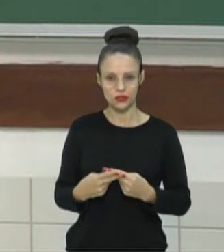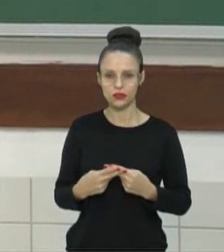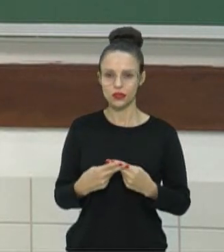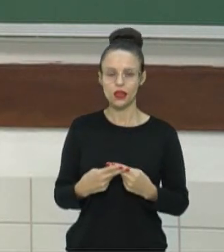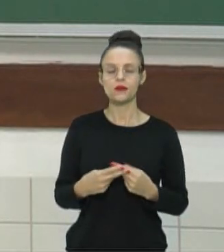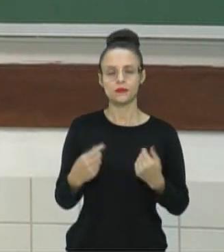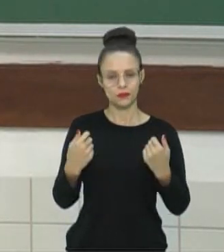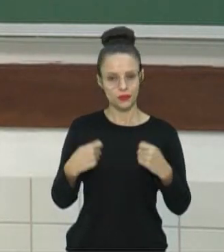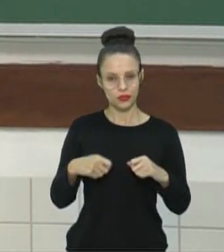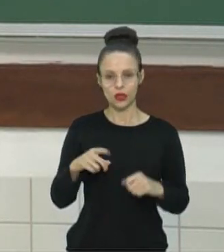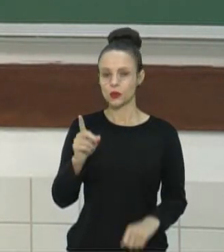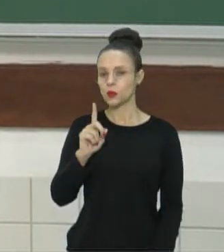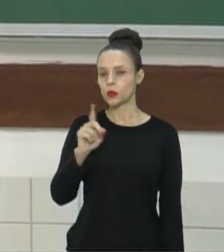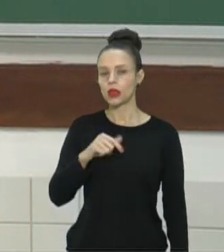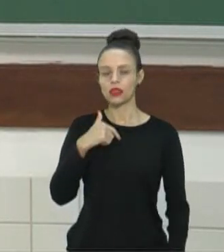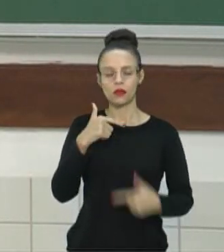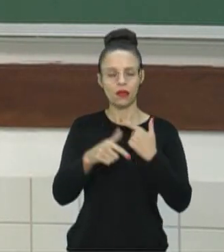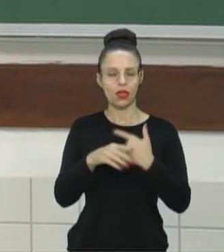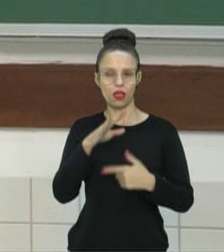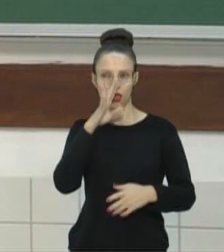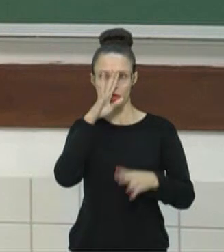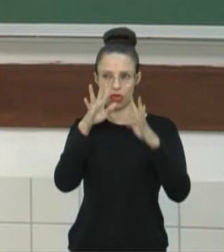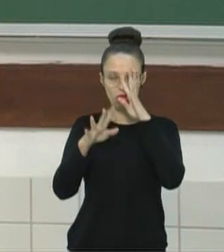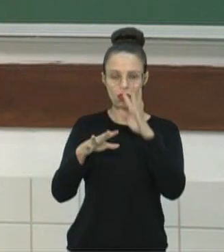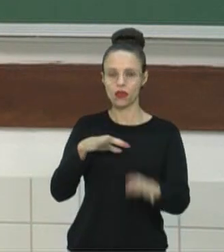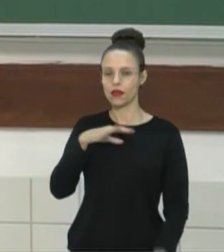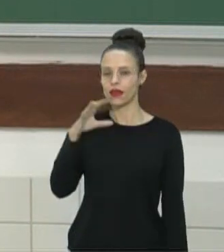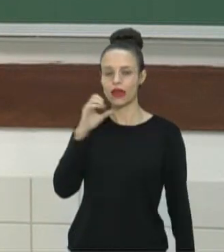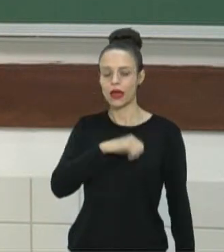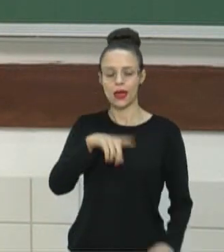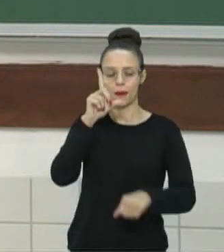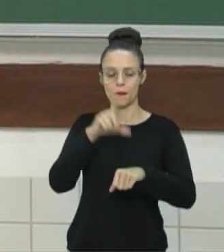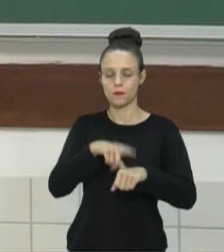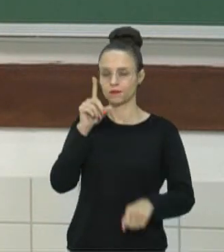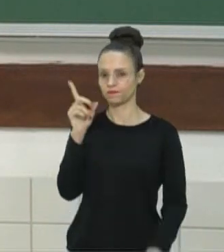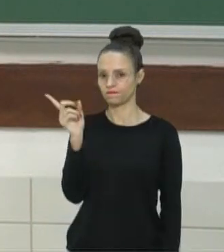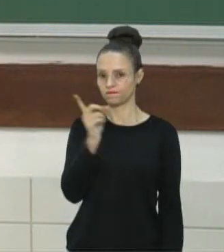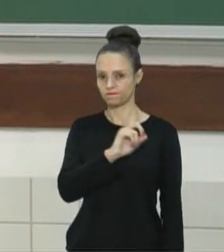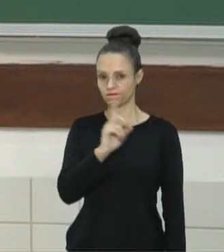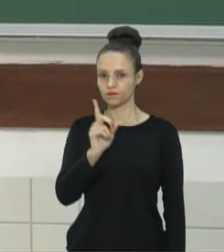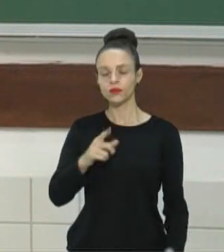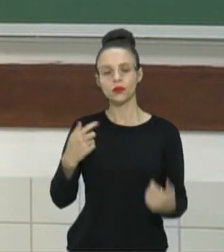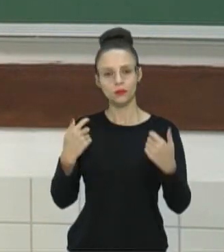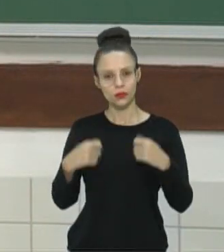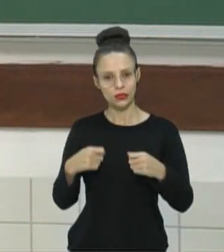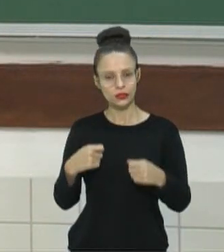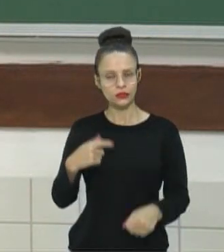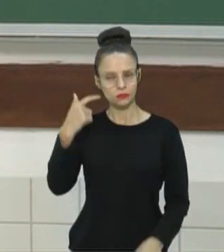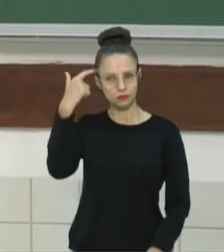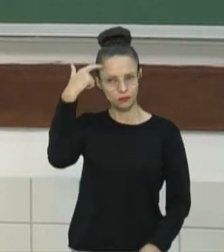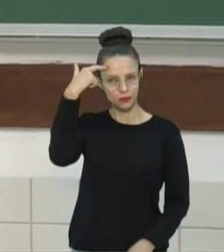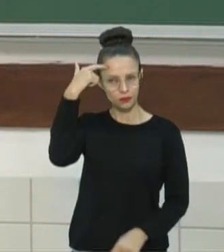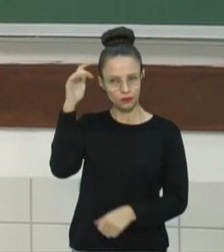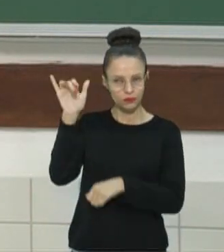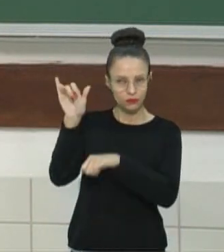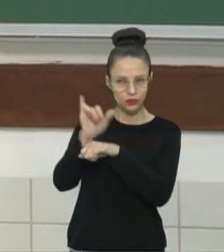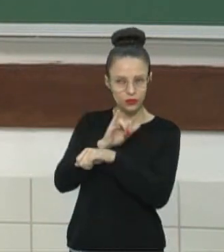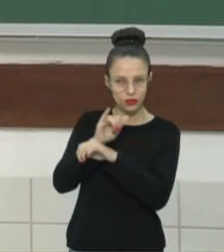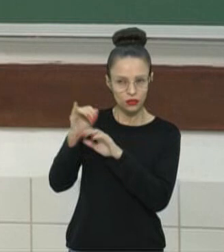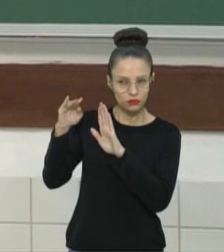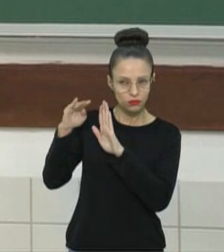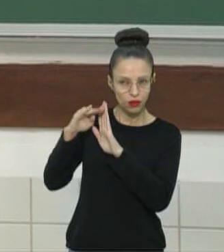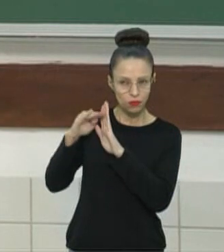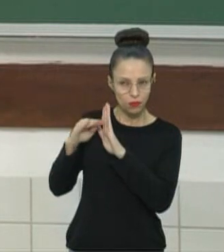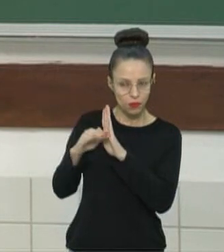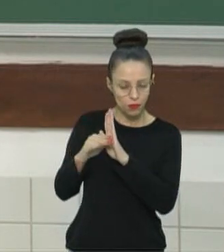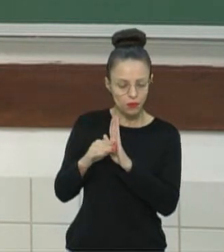é um trabalho que é feito rapidamente. Então, ele tem que ser pensado, criado